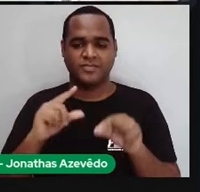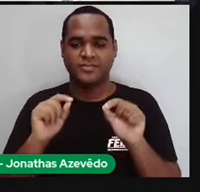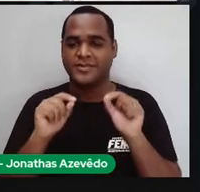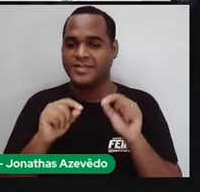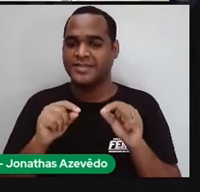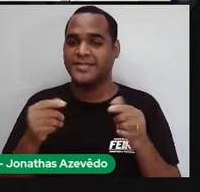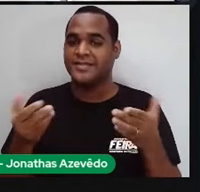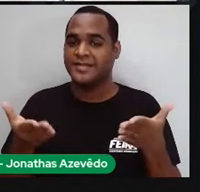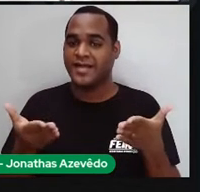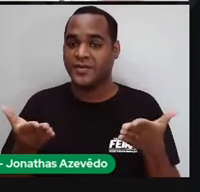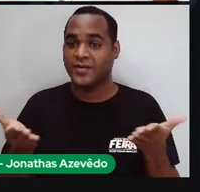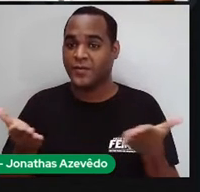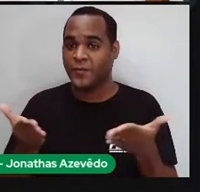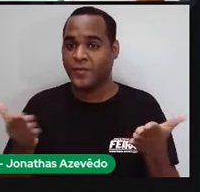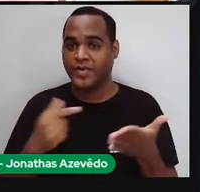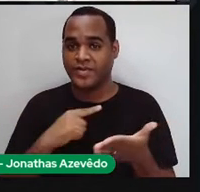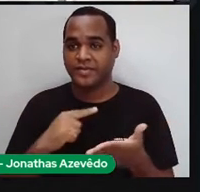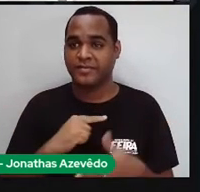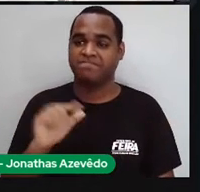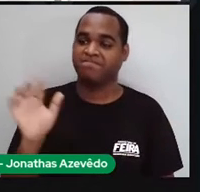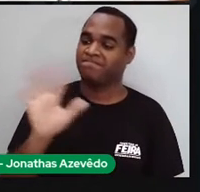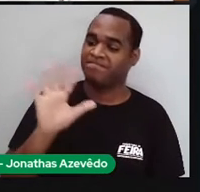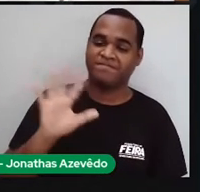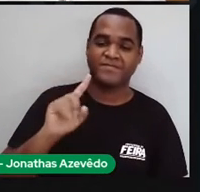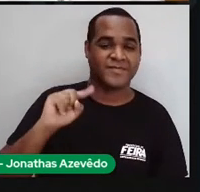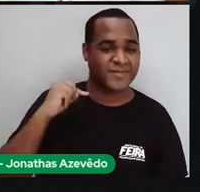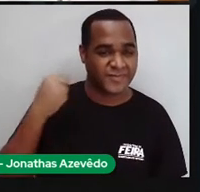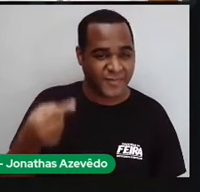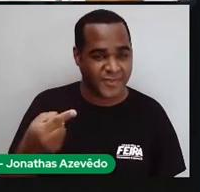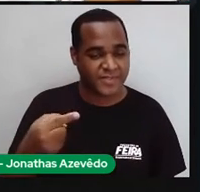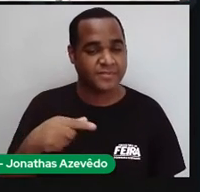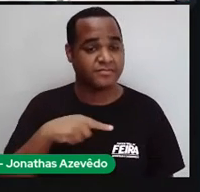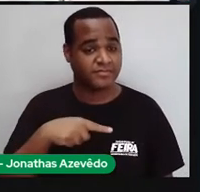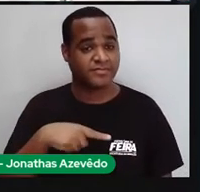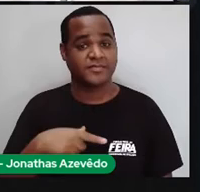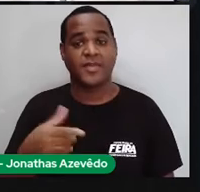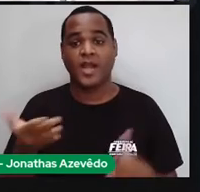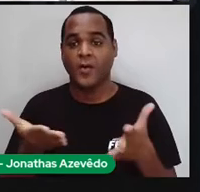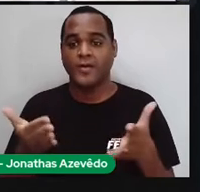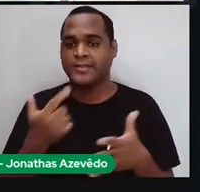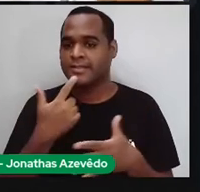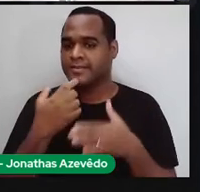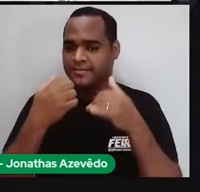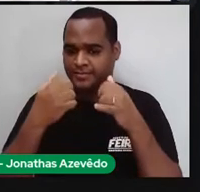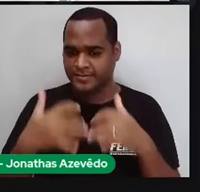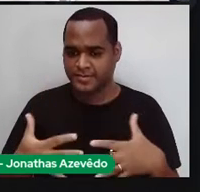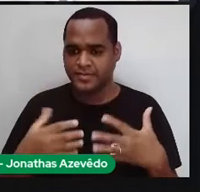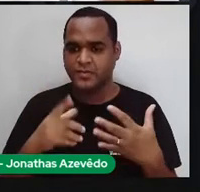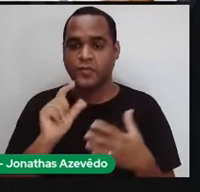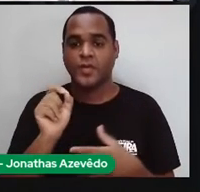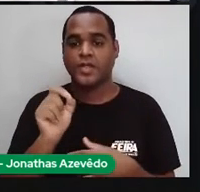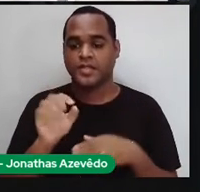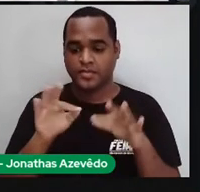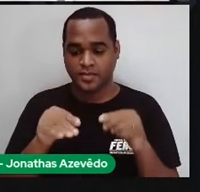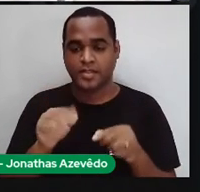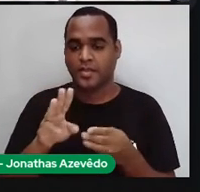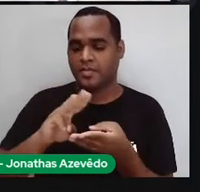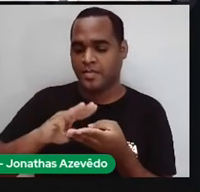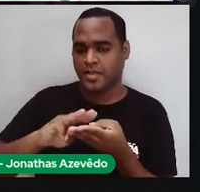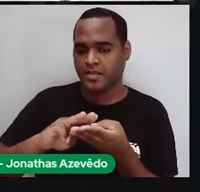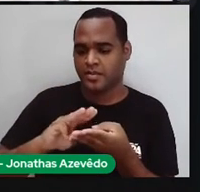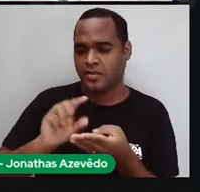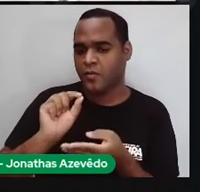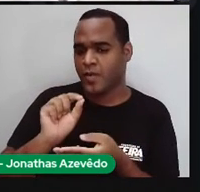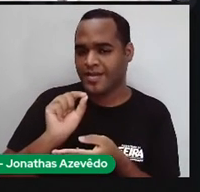deixo para você aí o até a próxima e o nosso recado de sempre Porque